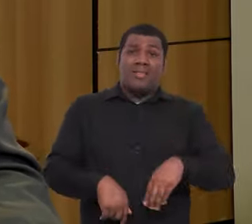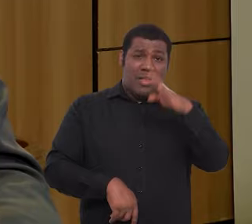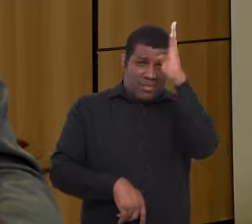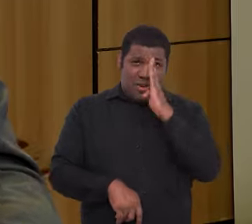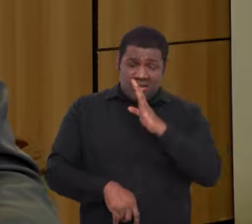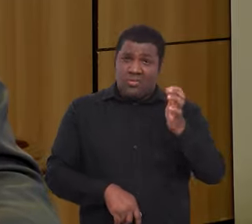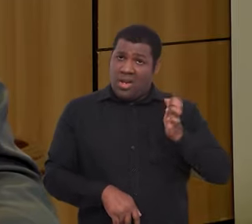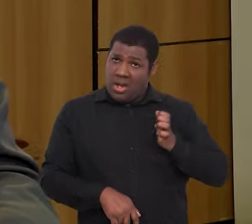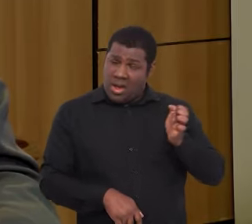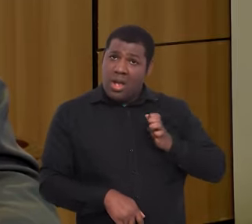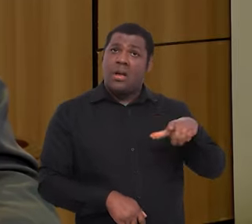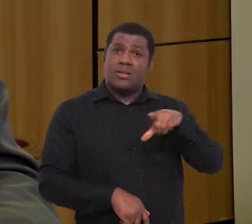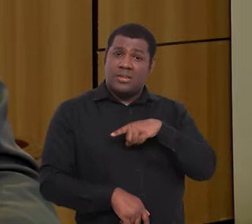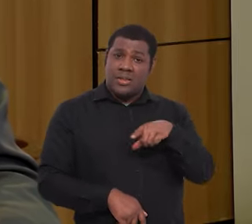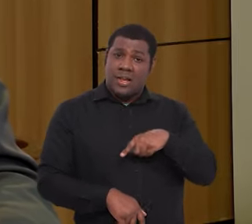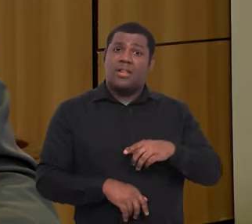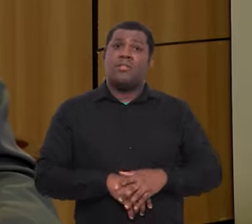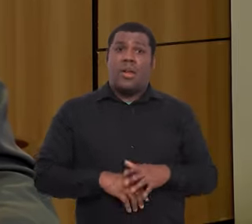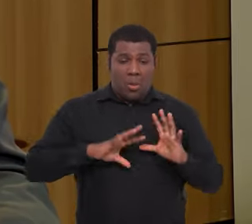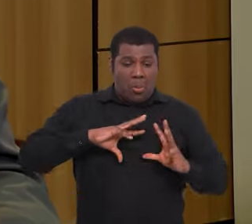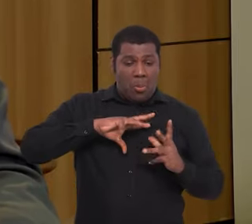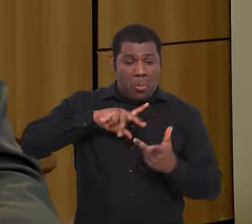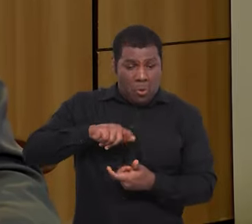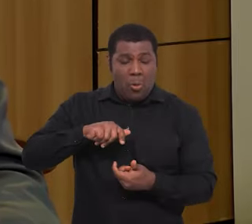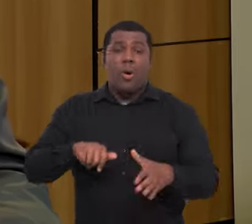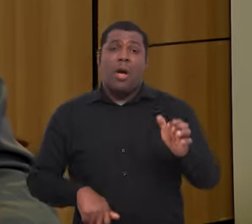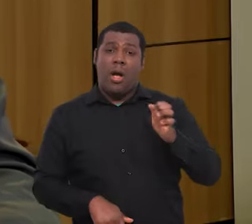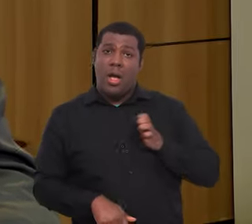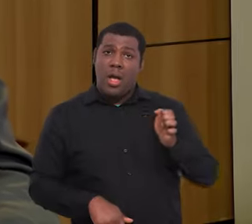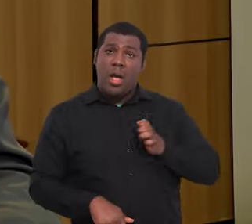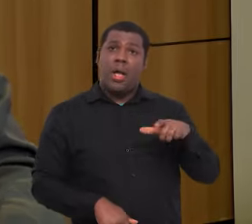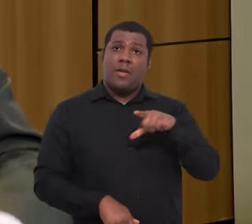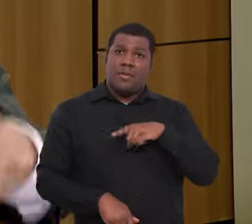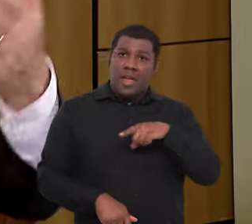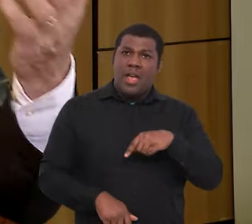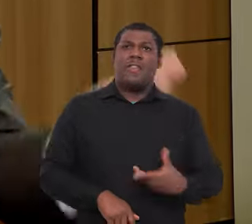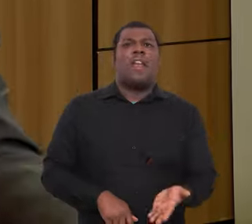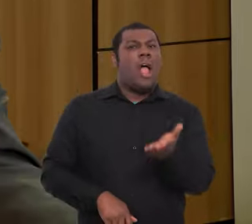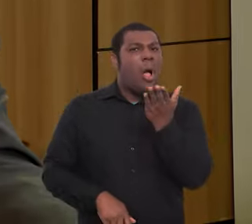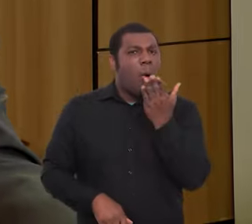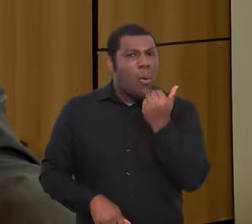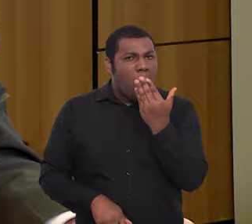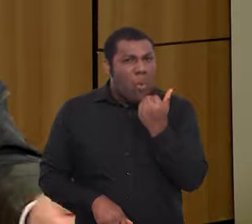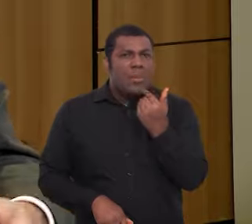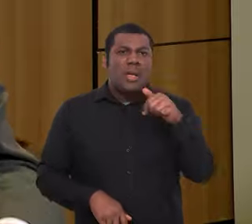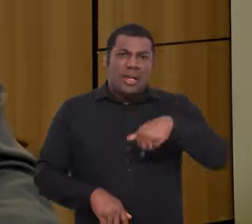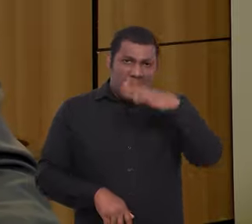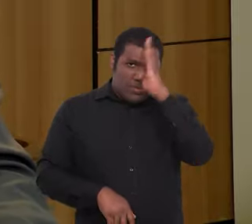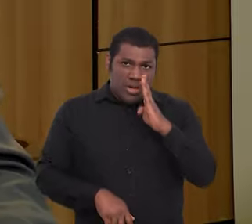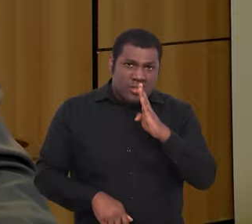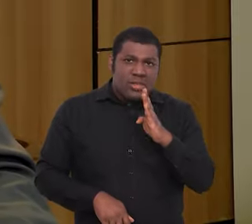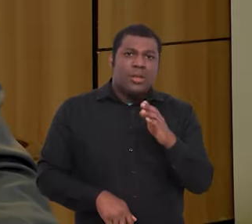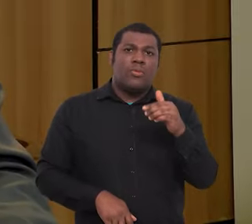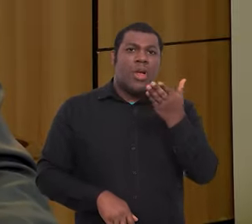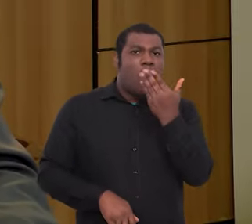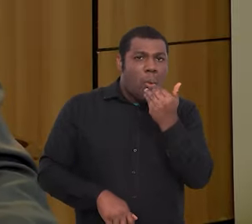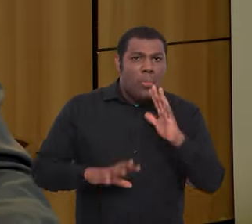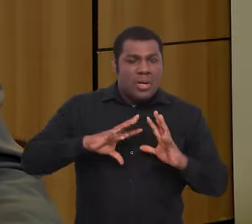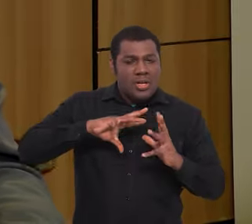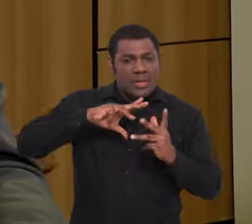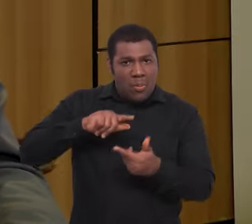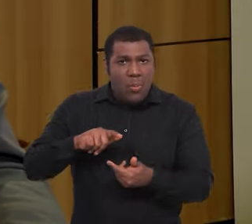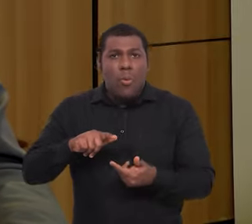riqueza no país não falta riqueza Global não falta produção de alimento do país nem global